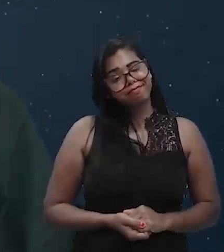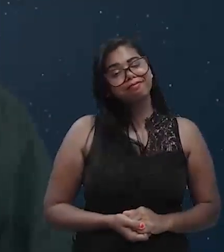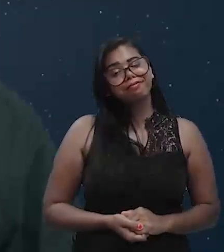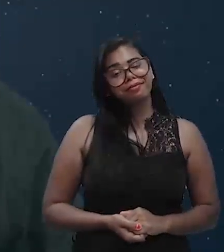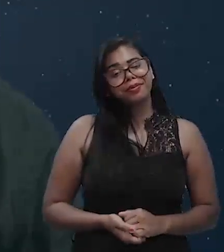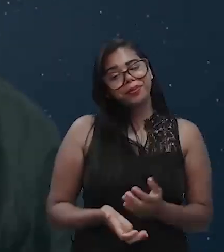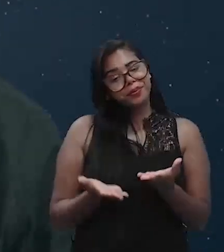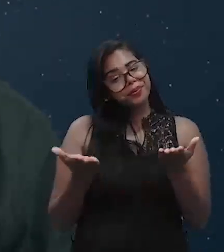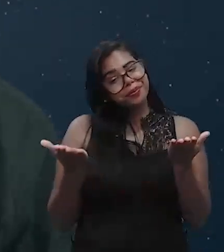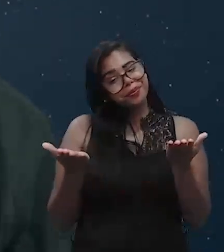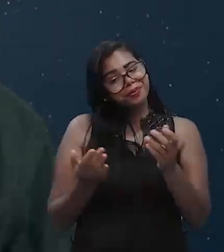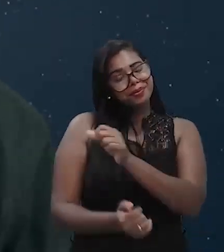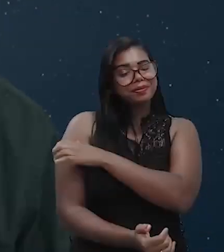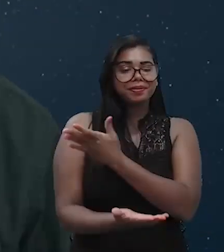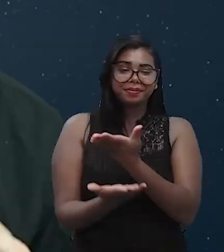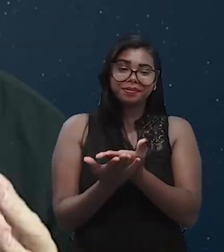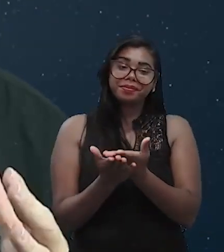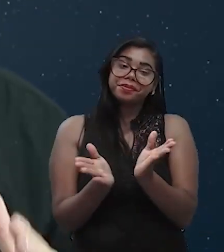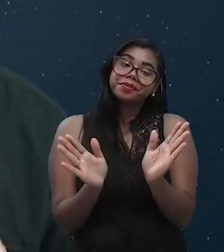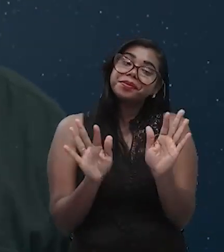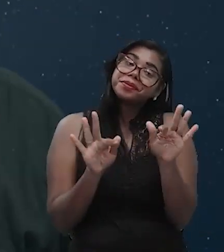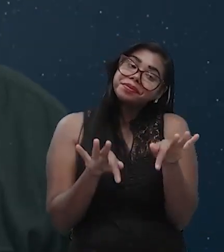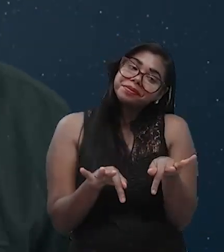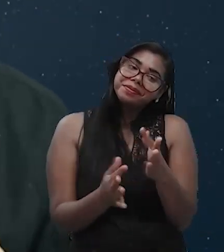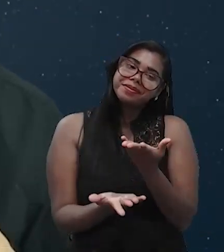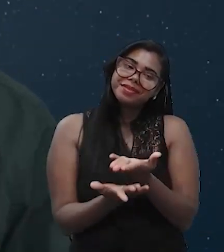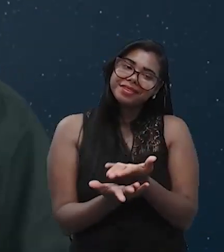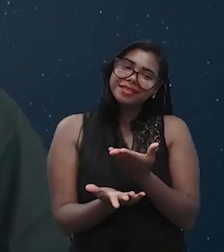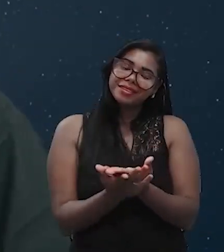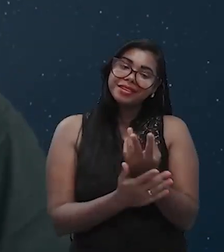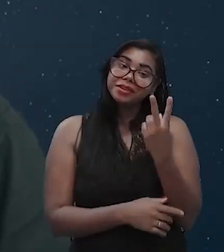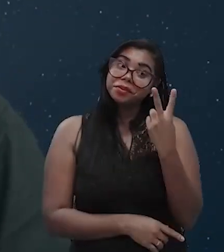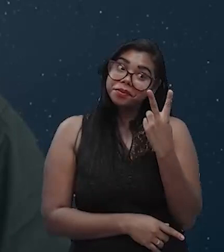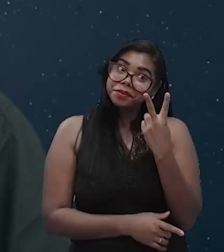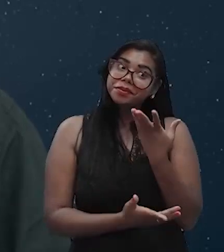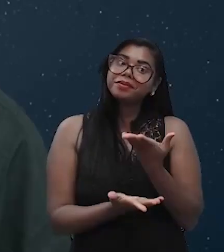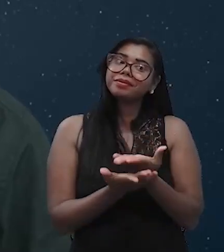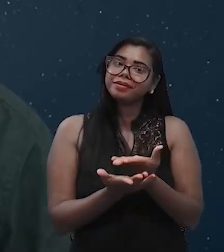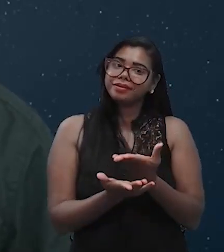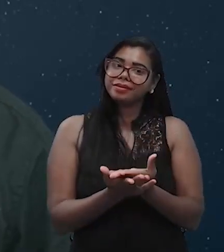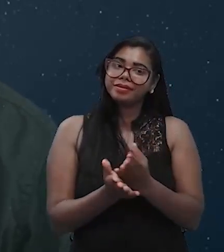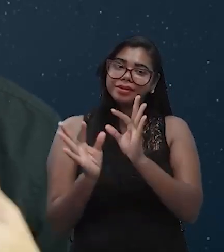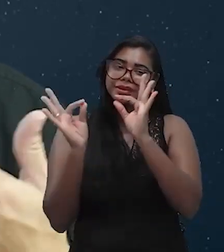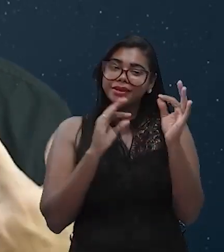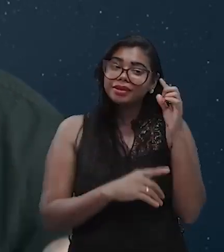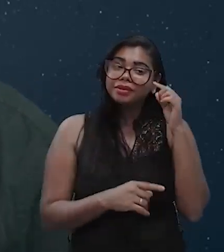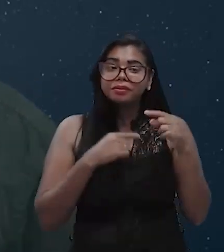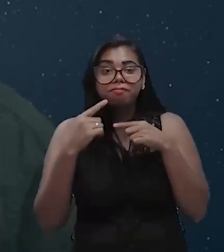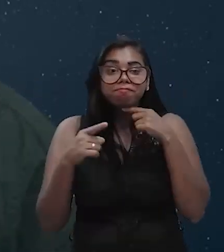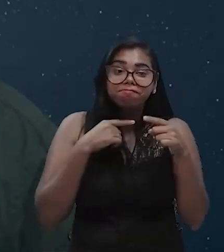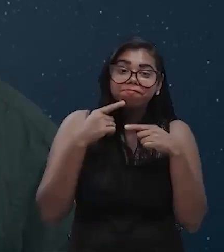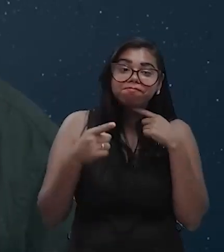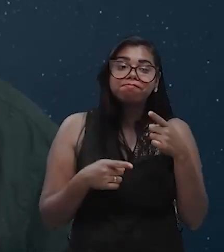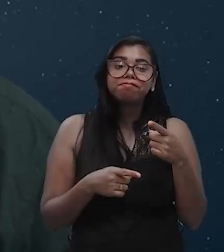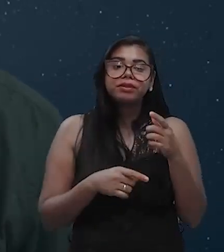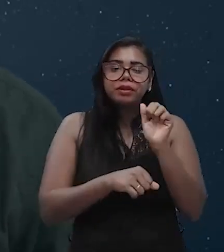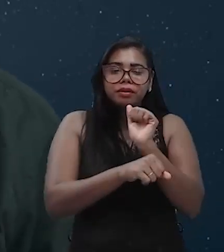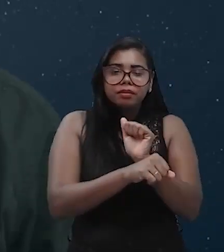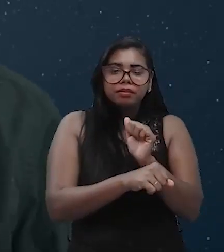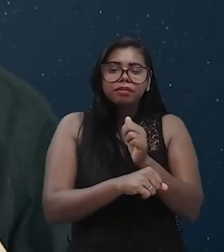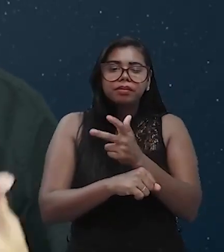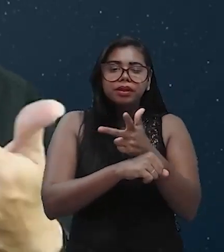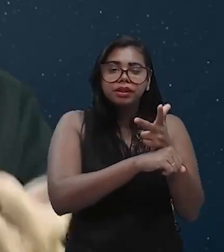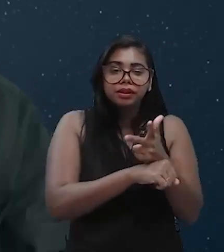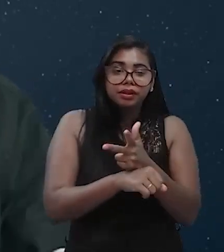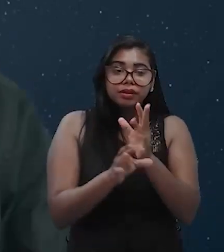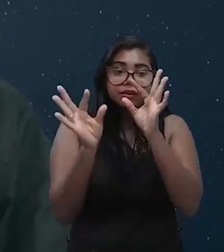gafanhotos, com isso nós finalizamos a nossa segunda aula. Se você ficou com alguma dúvida, eu recomendo que você assista essa aula novamente. E